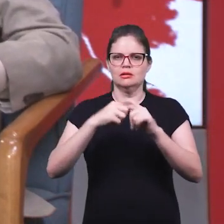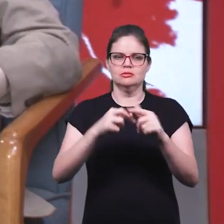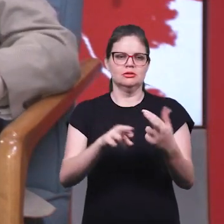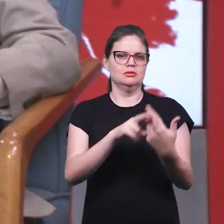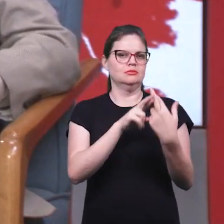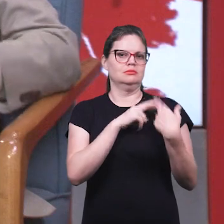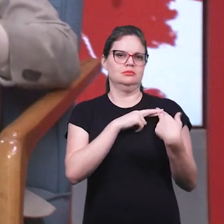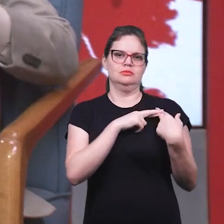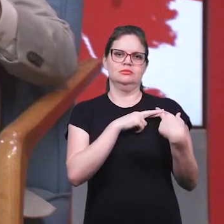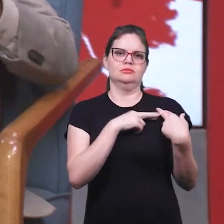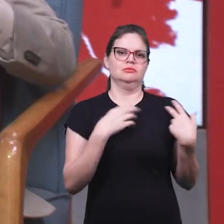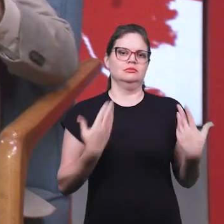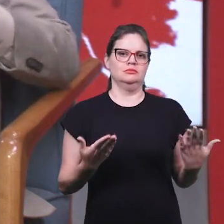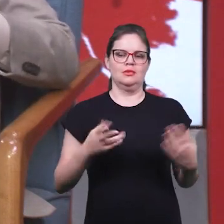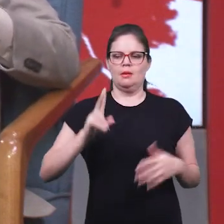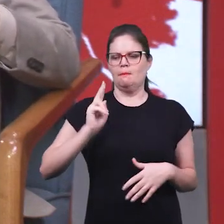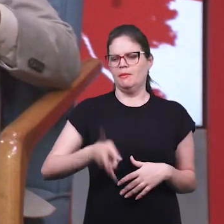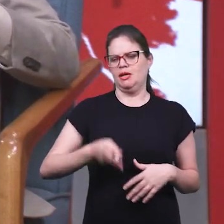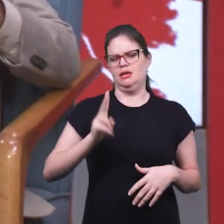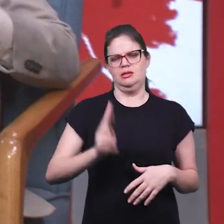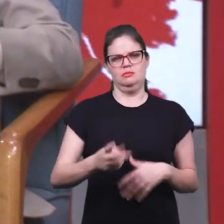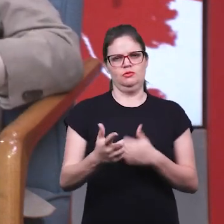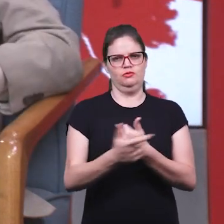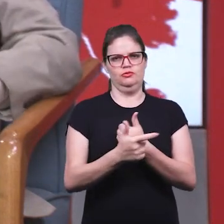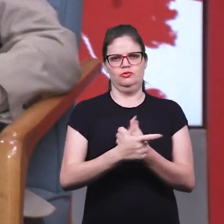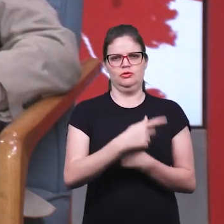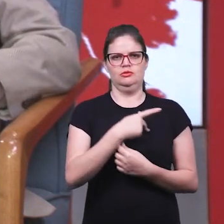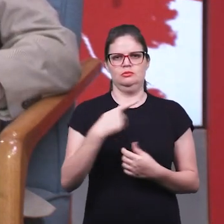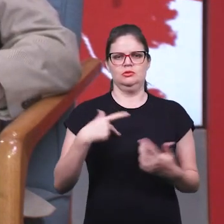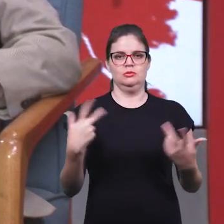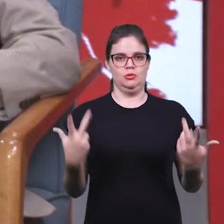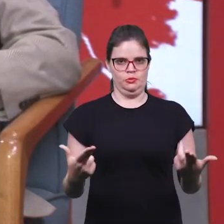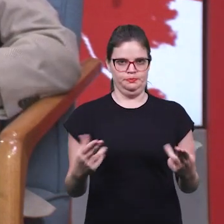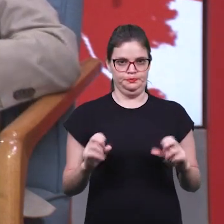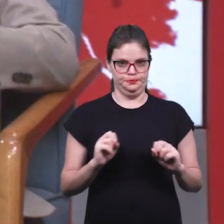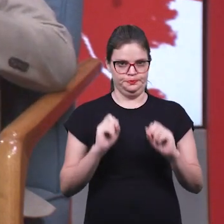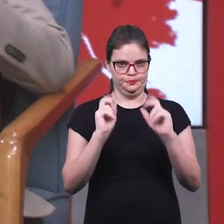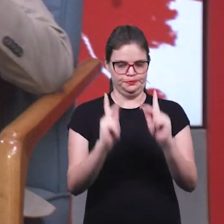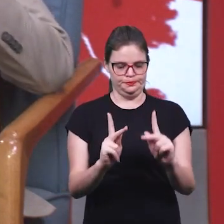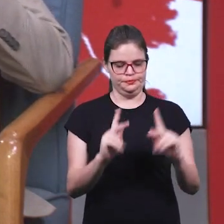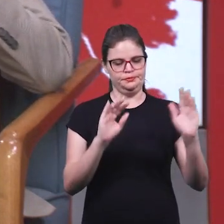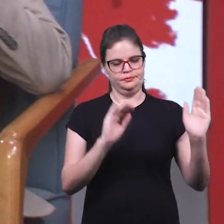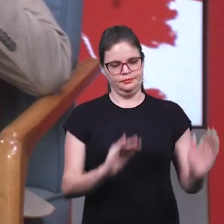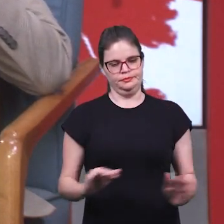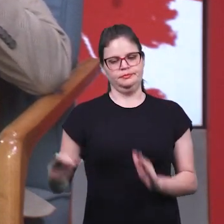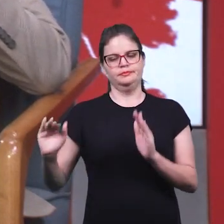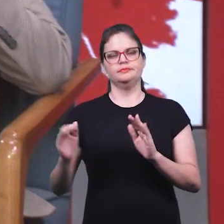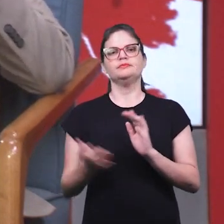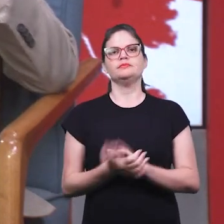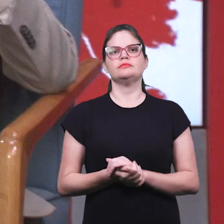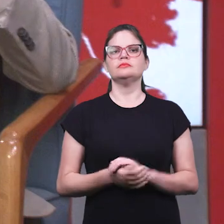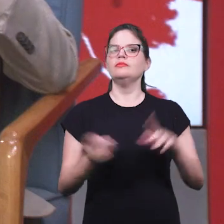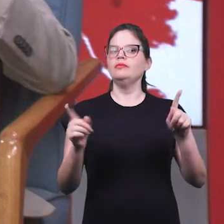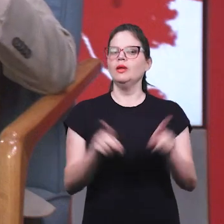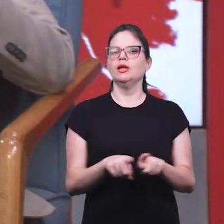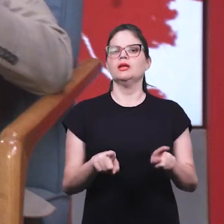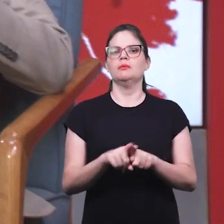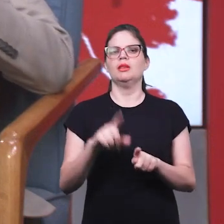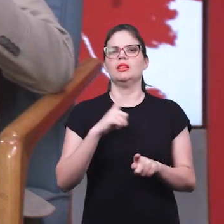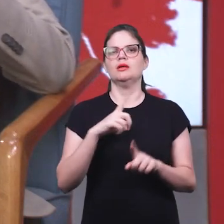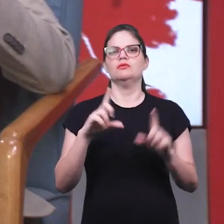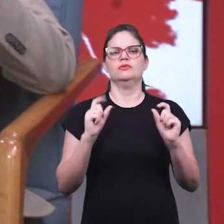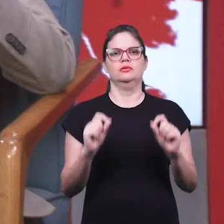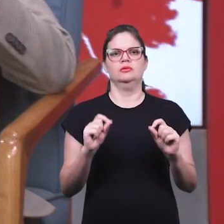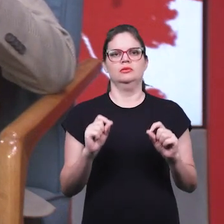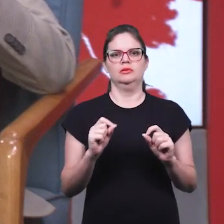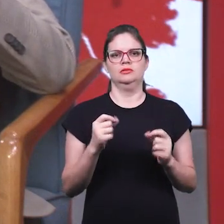citado de forma diferente, mas significando a mesma função do pastor. Bem, e nós fizemos